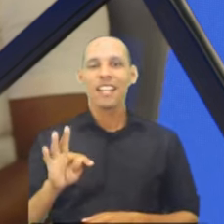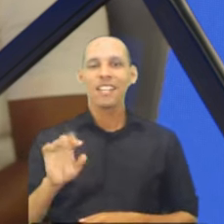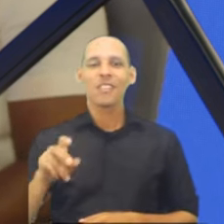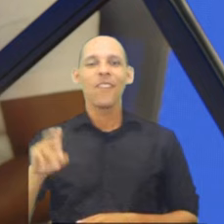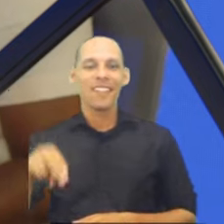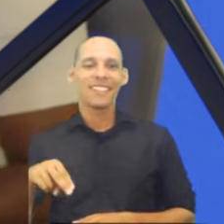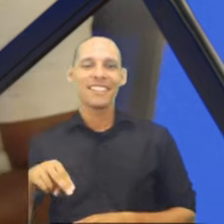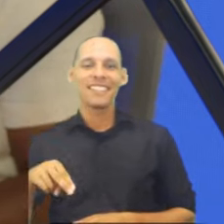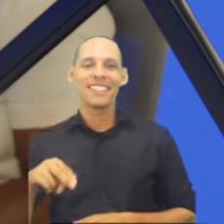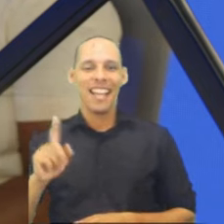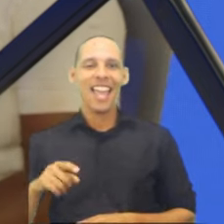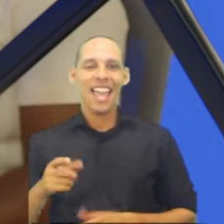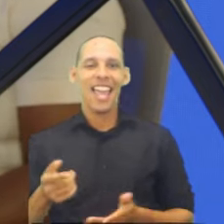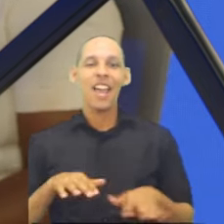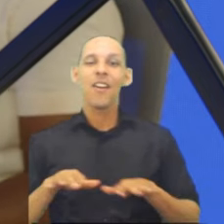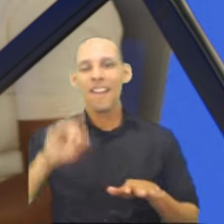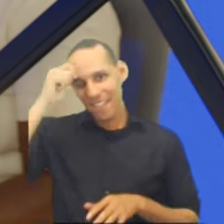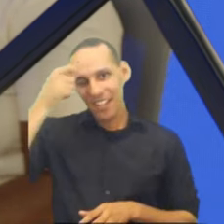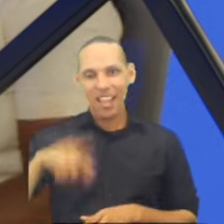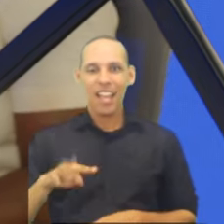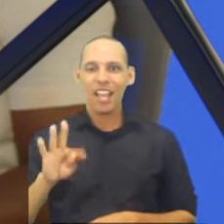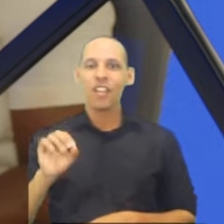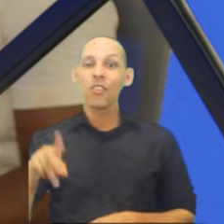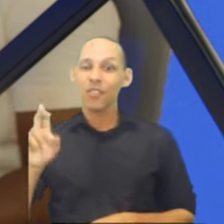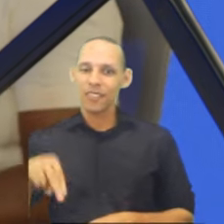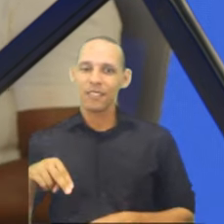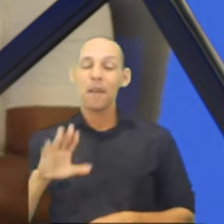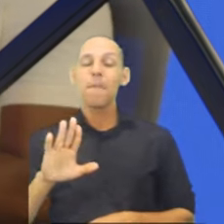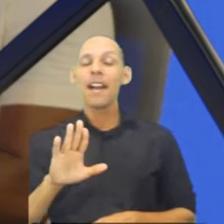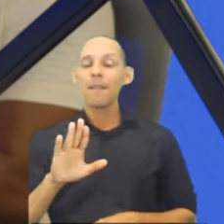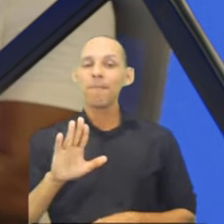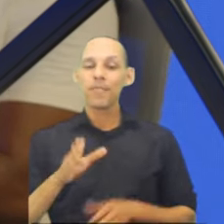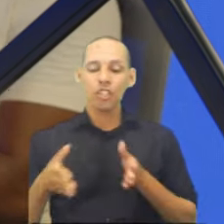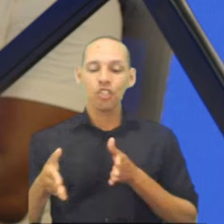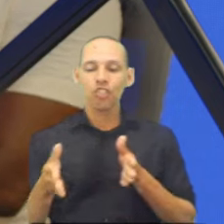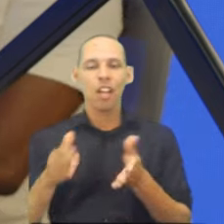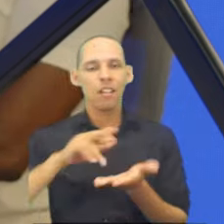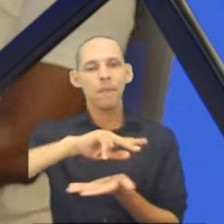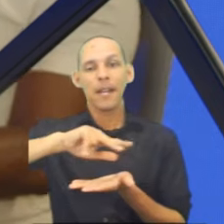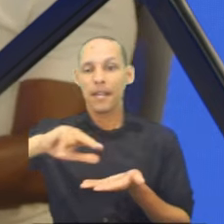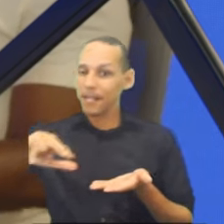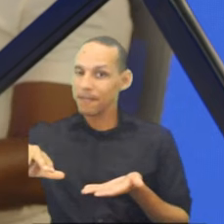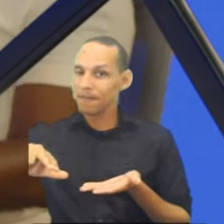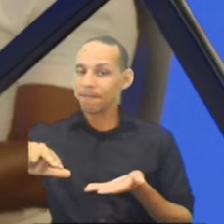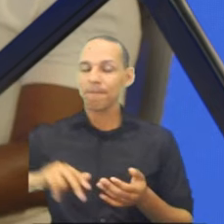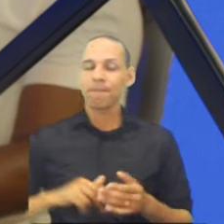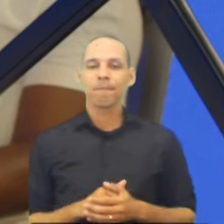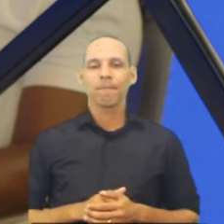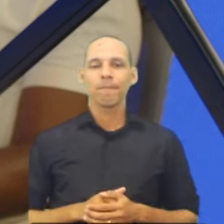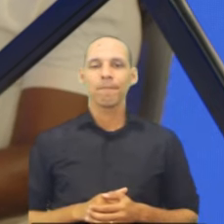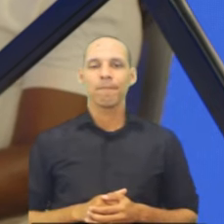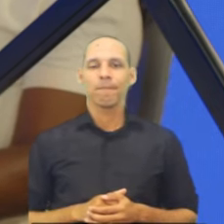token que a gente chama no momento negro de token isso mas aí é que tá na jornada